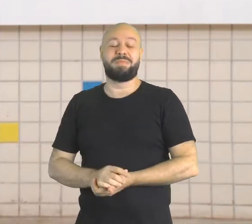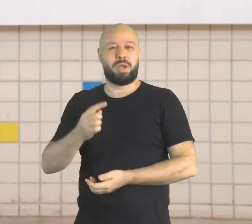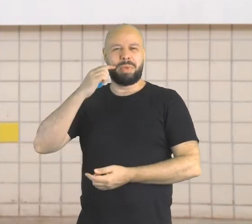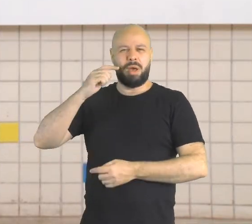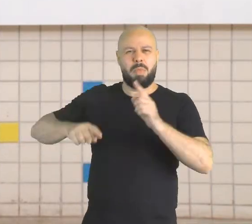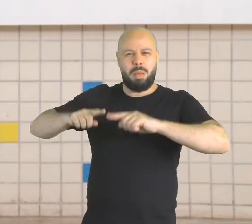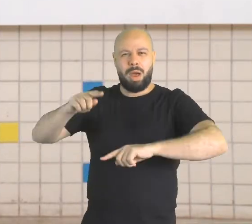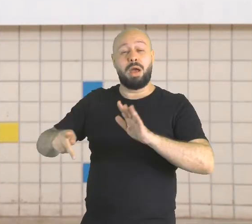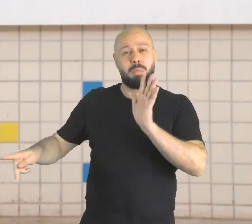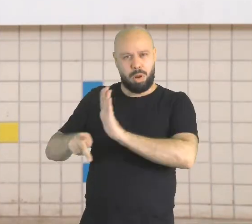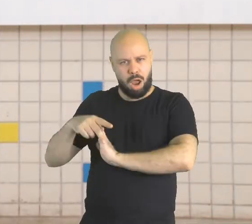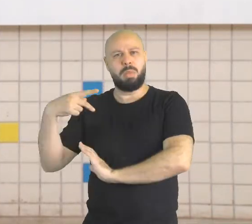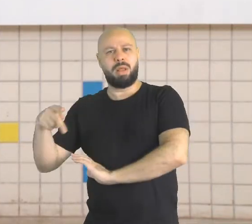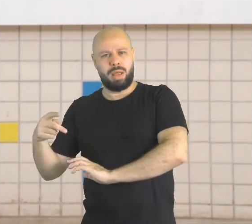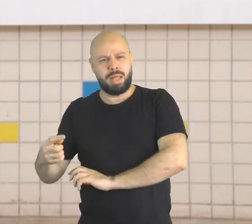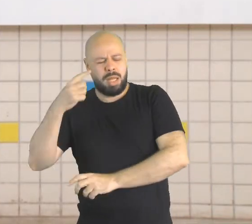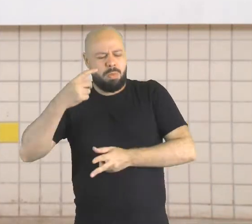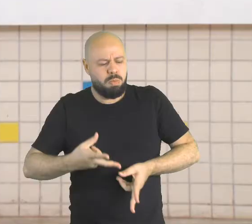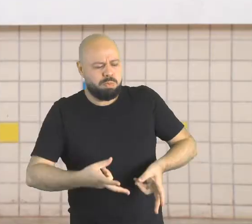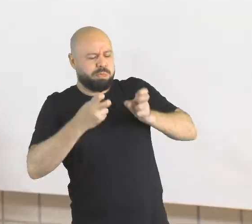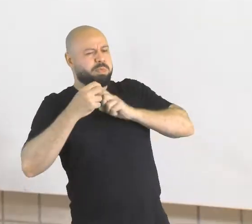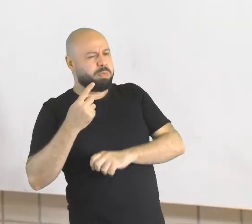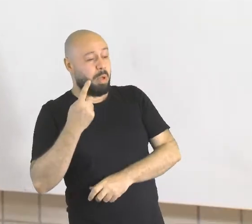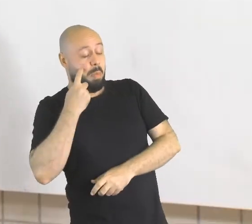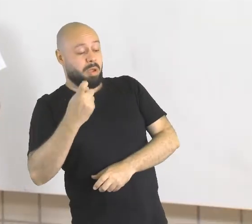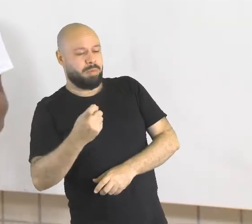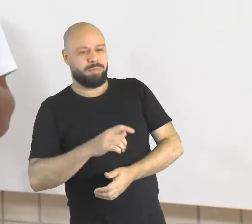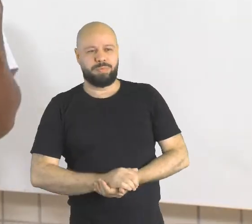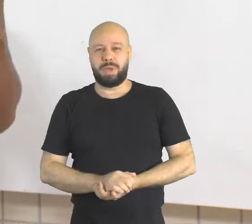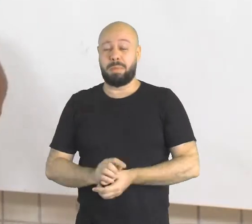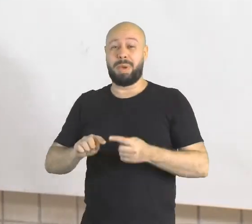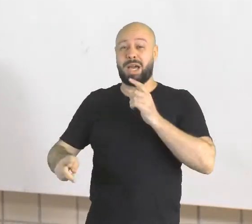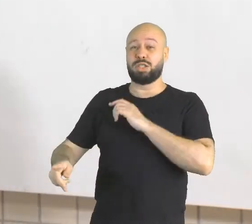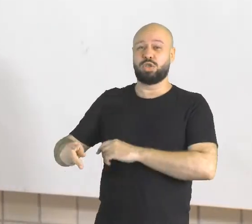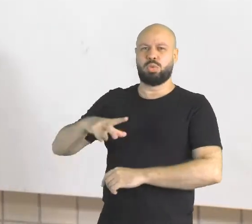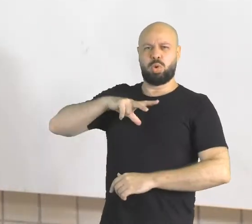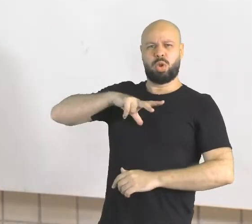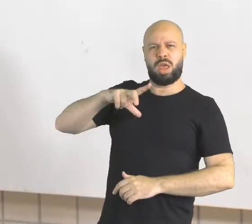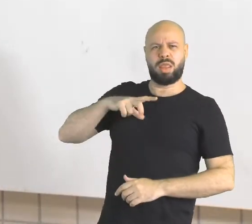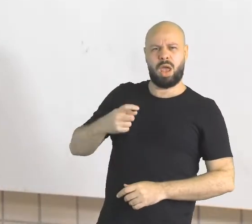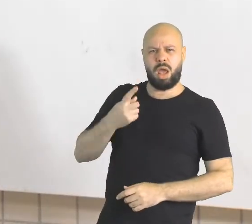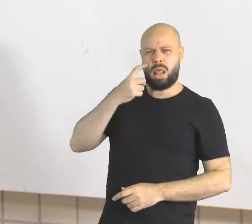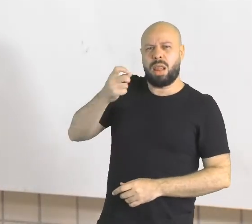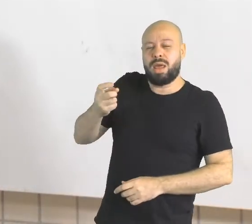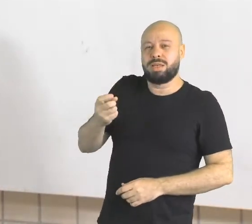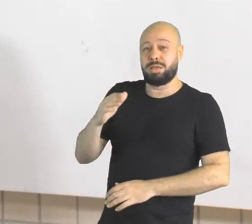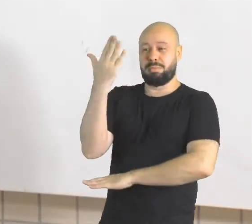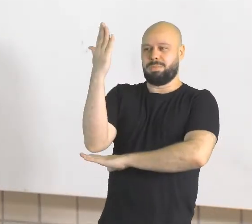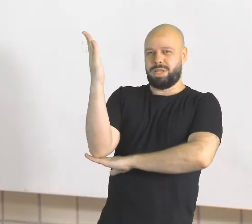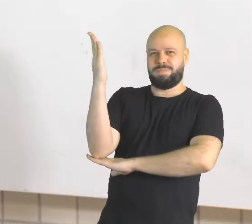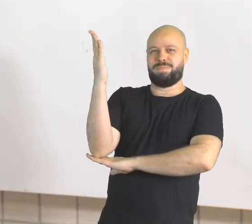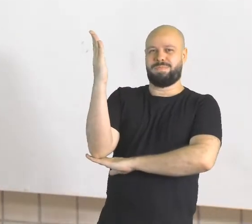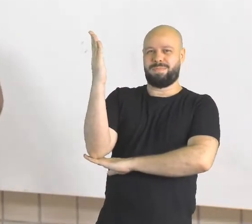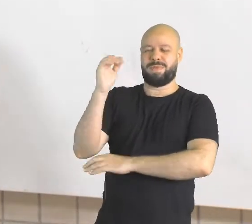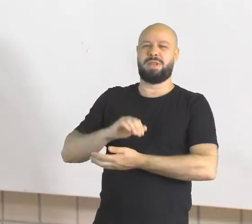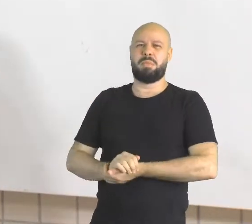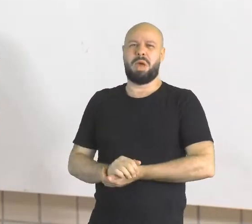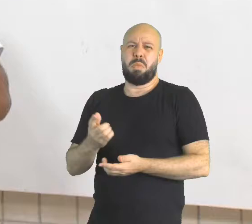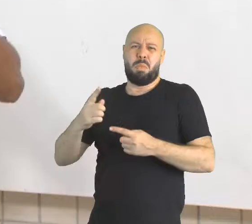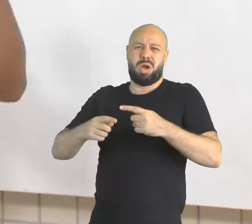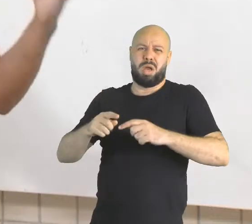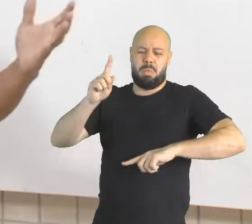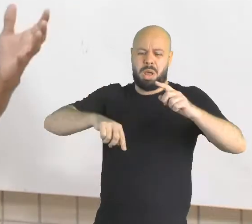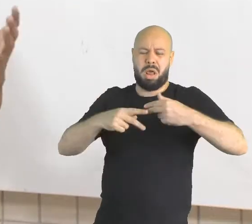eram de interesse do índio, certo? Já o português, ele tinha interesse na madeira, certo? Os utensílios já